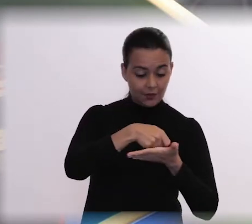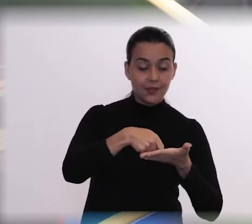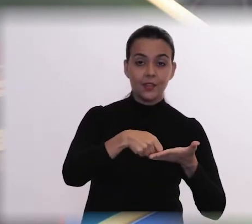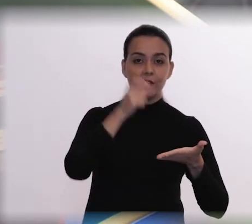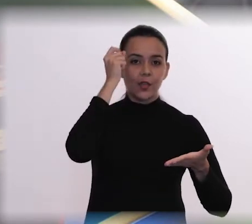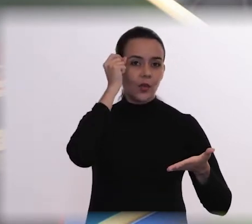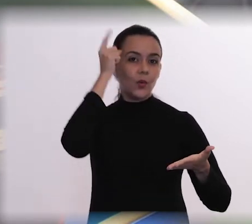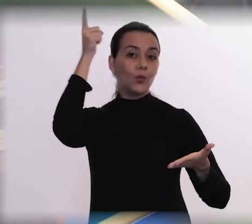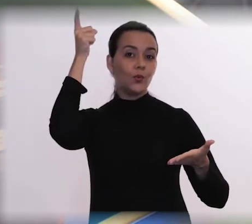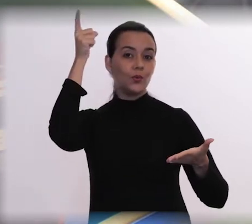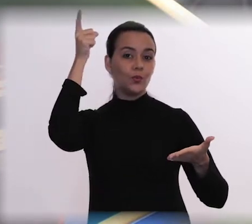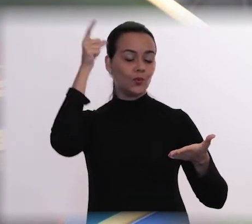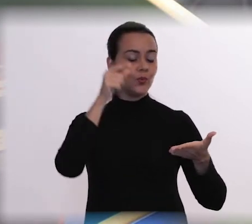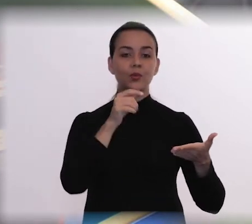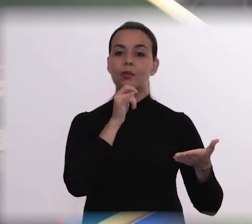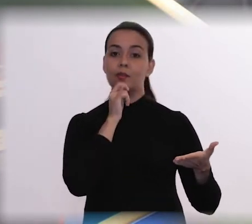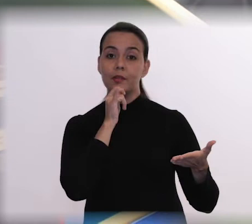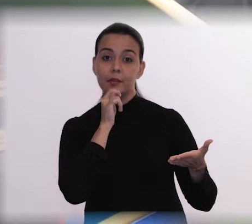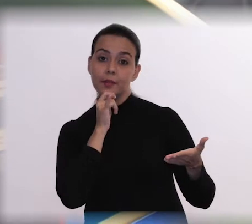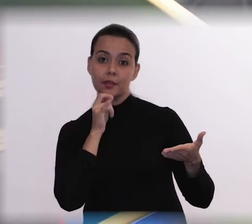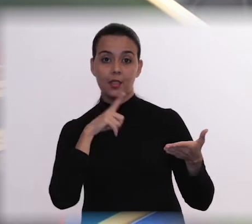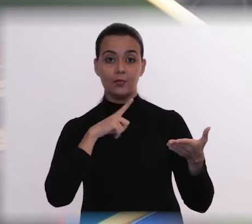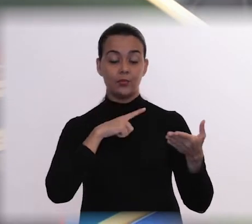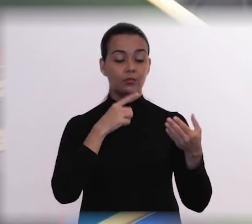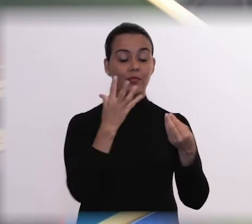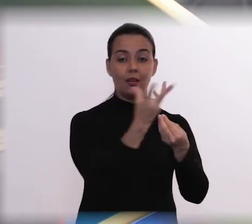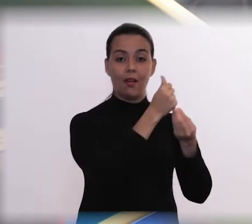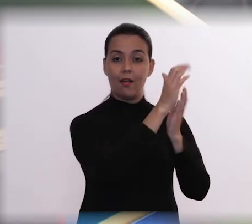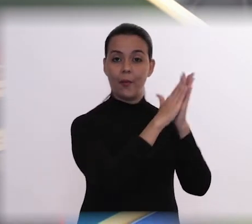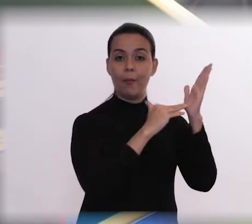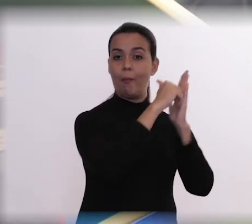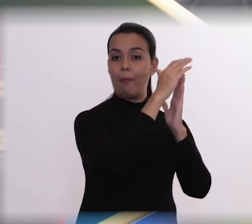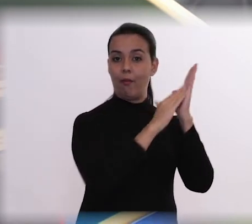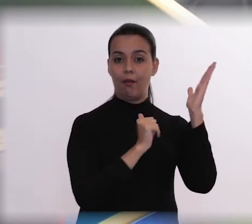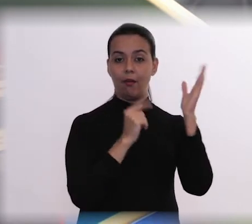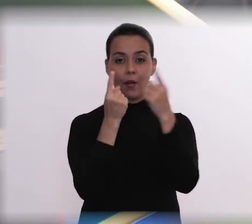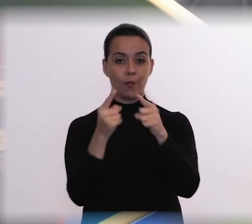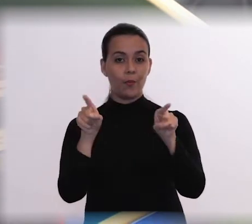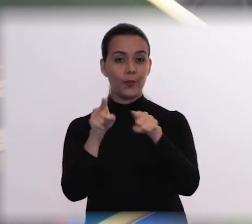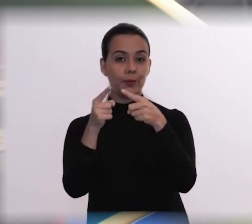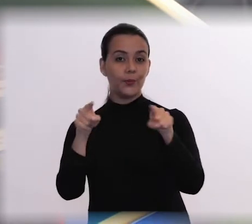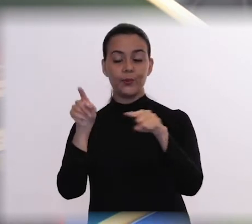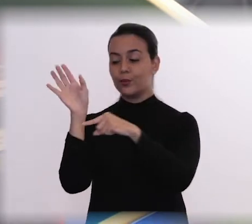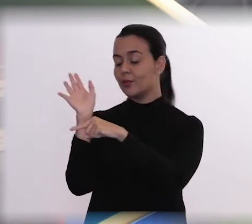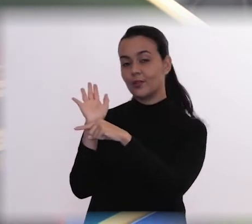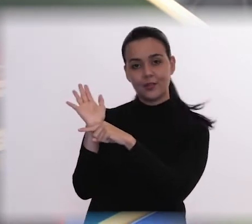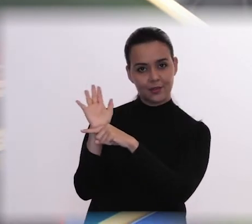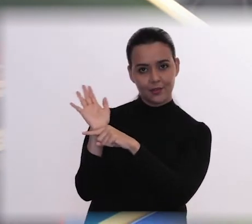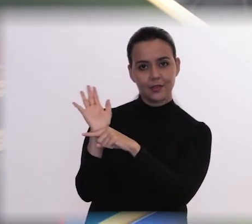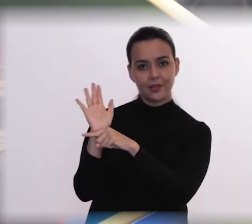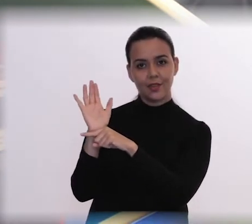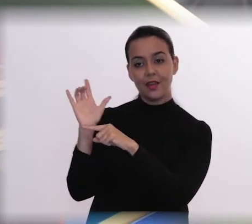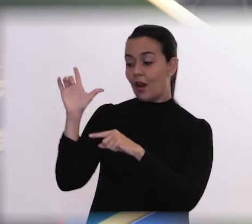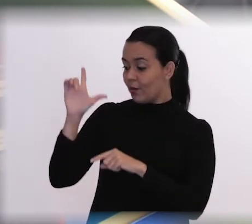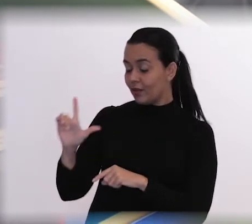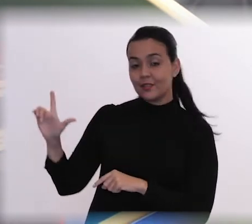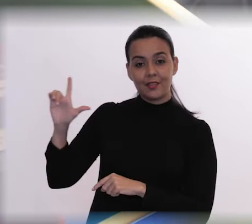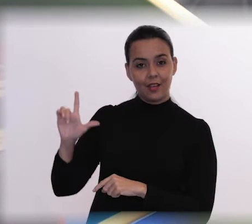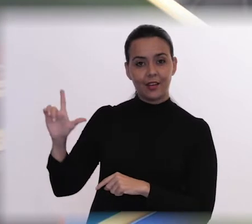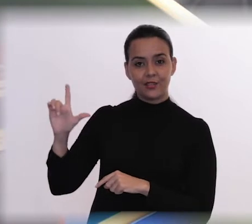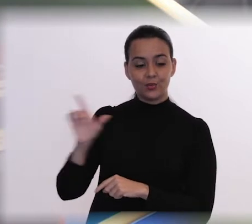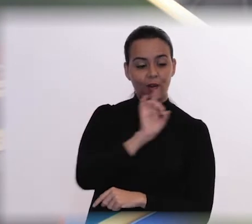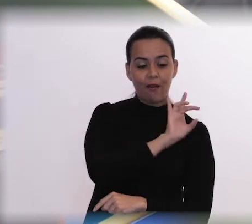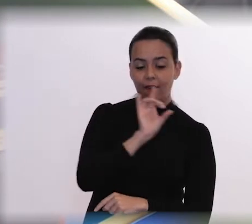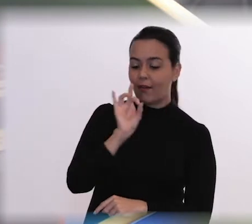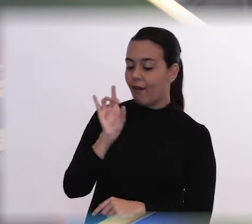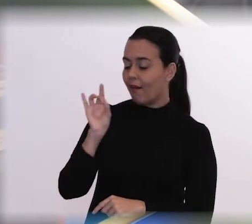cultura. Escreviam sobre artes plásticas, sobre música, sobre cinema, sobre literatura.